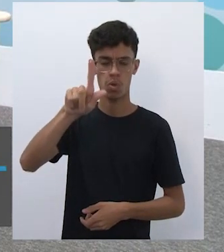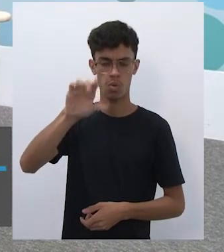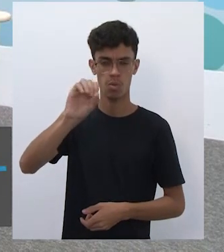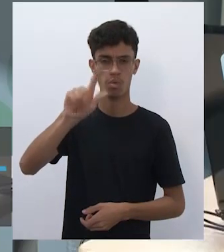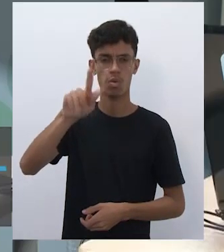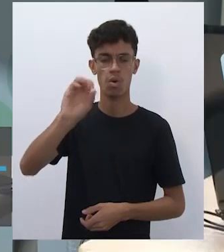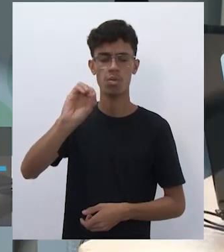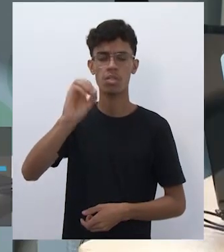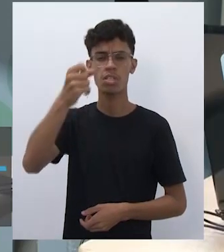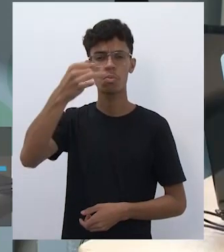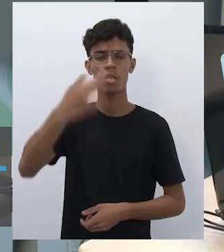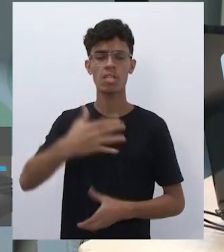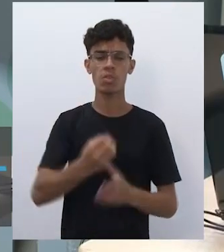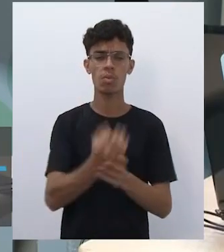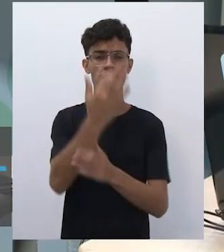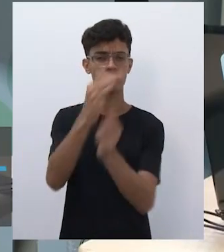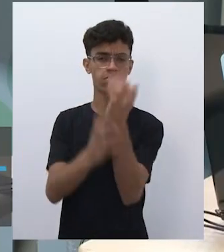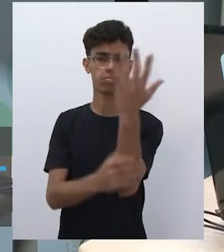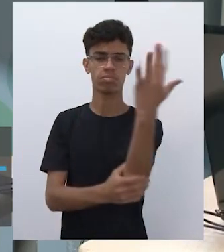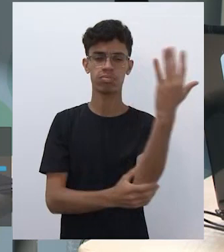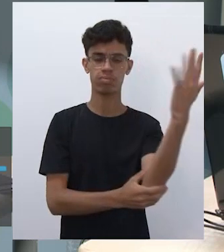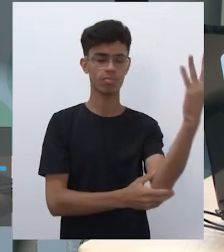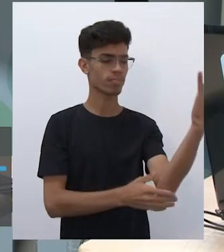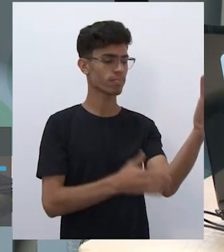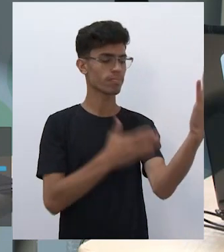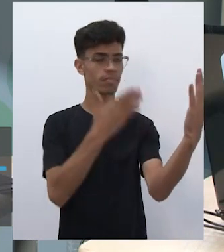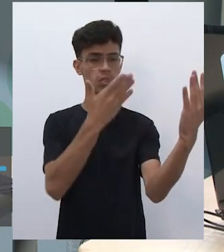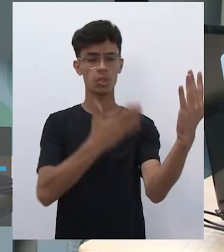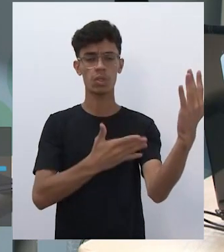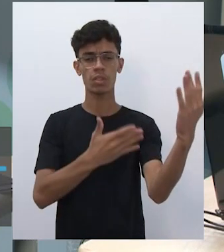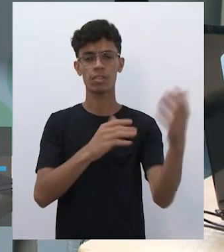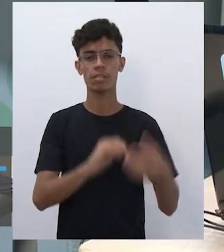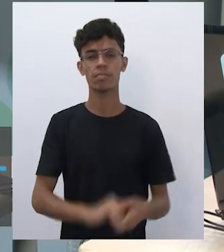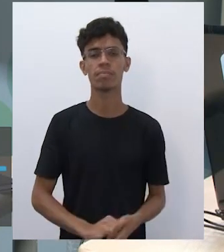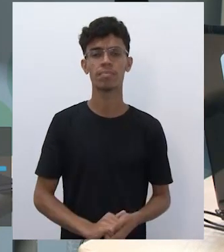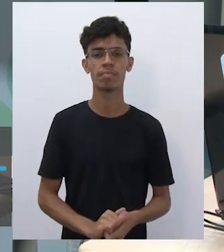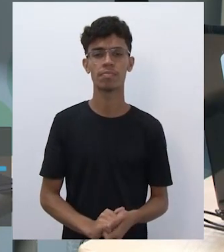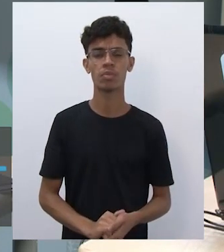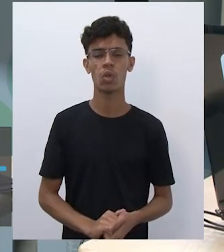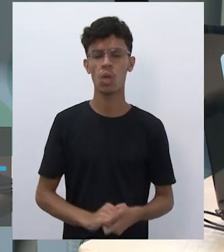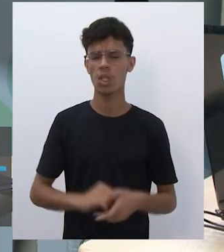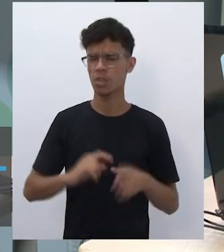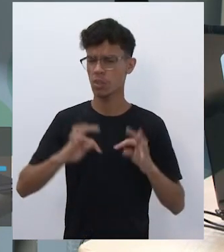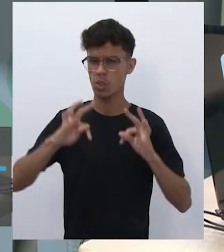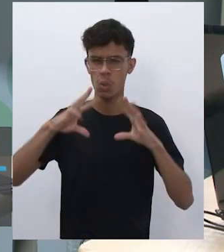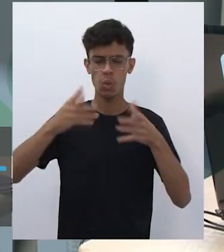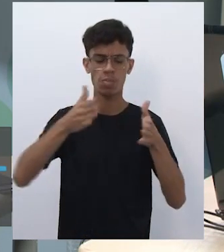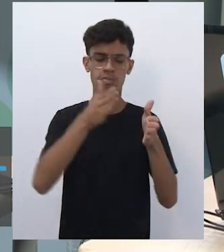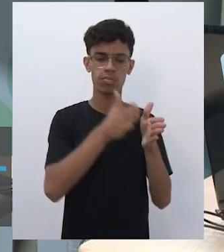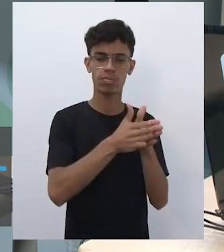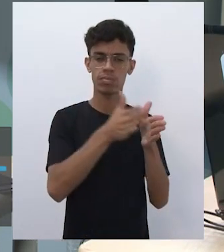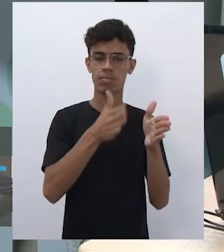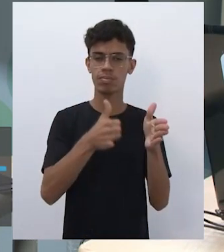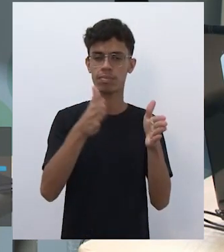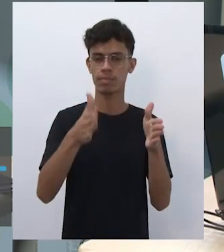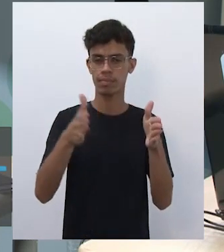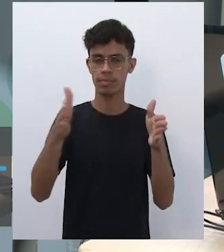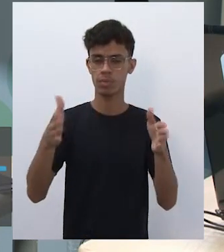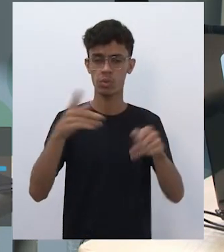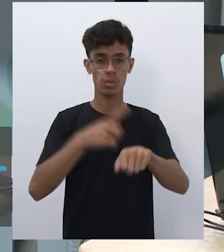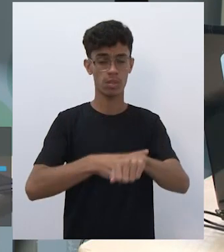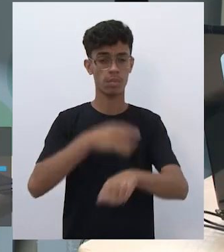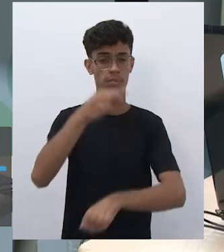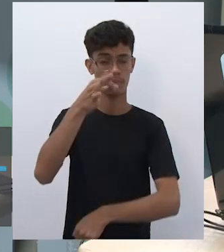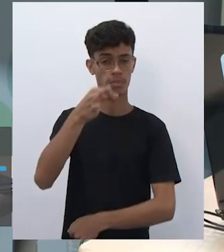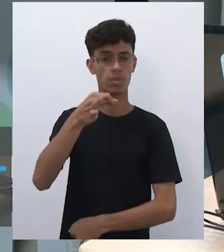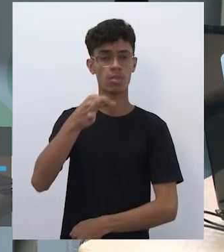sobre arborização, que fale do tema, que fale dos benefícios. Ou seja, é tudo cronometrado, é tudo no seu tempo,